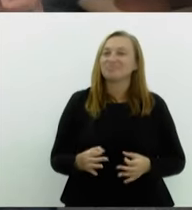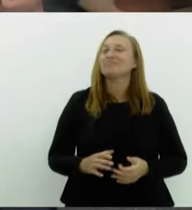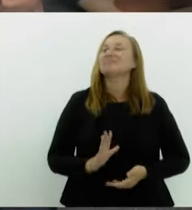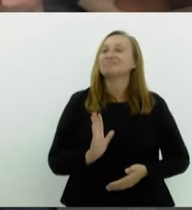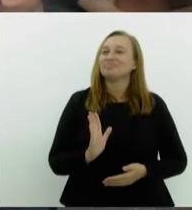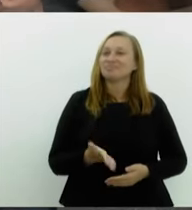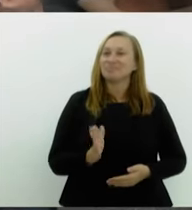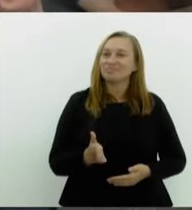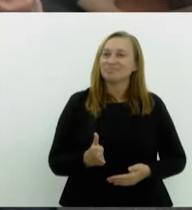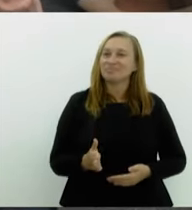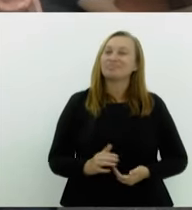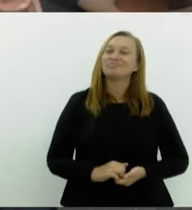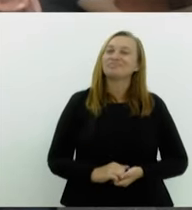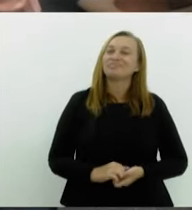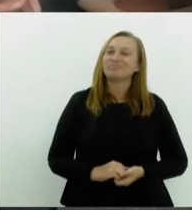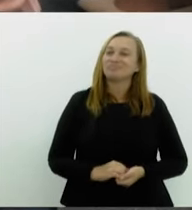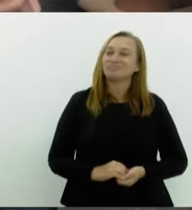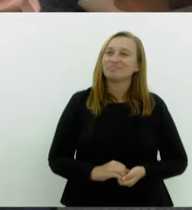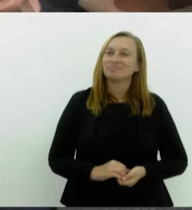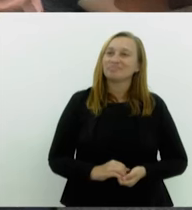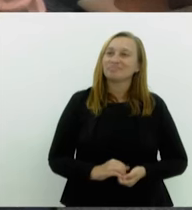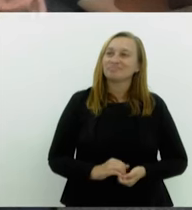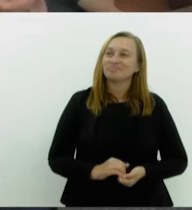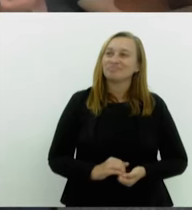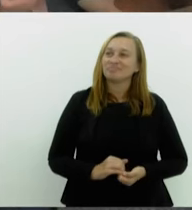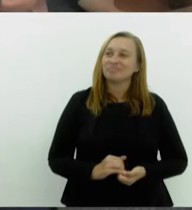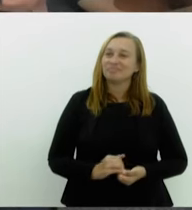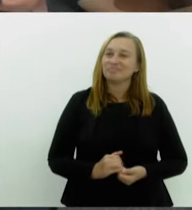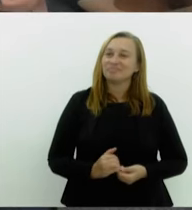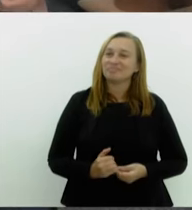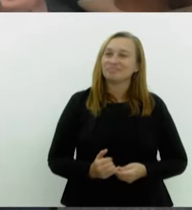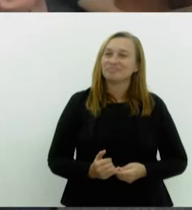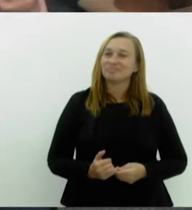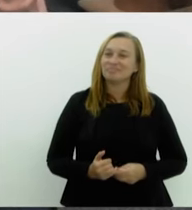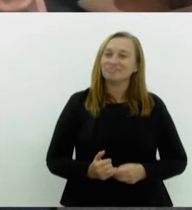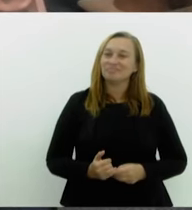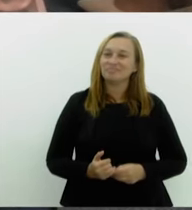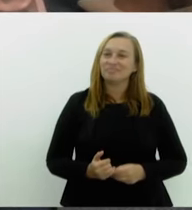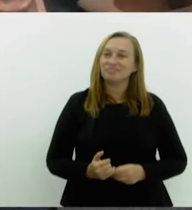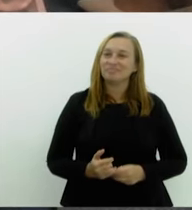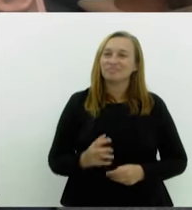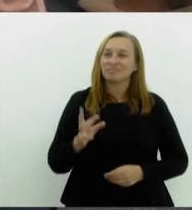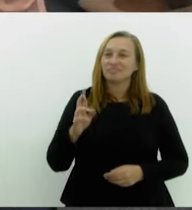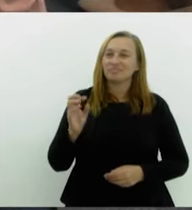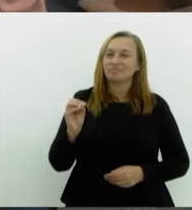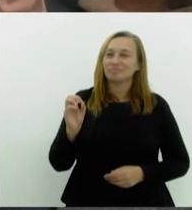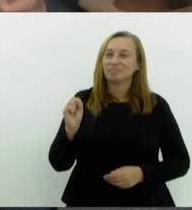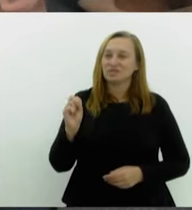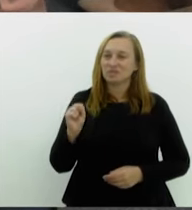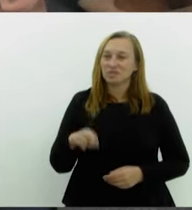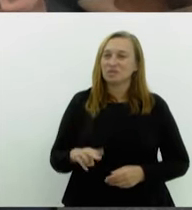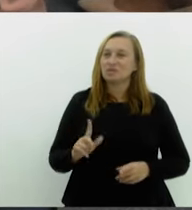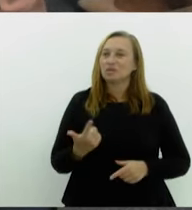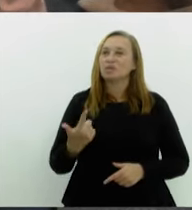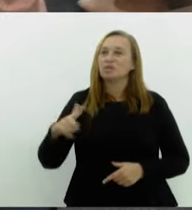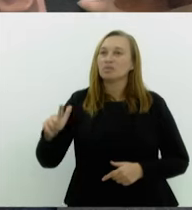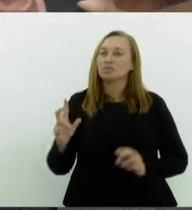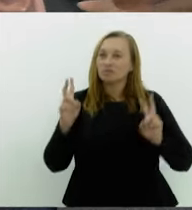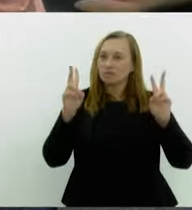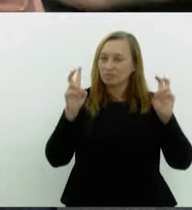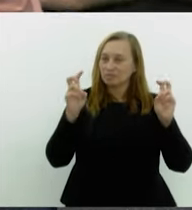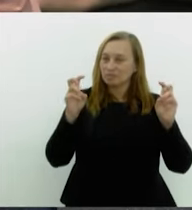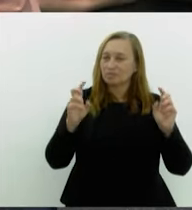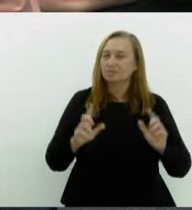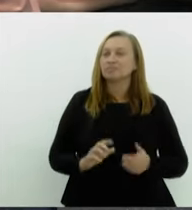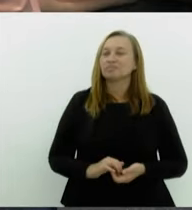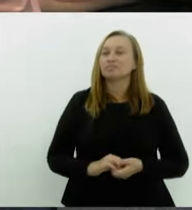desenhado, que serve até de apoio ao nosso querido procurador Robson para outras ações aí